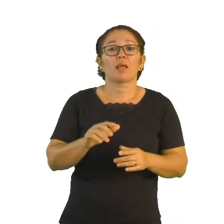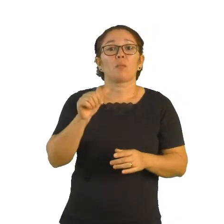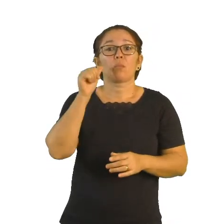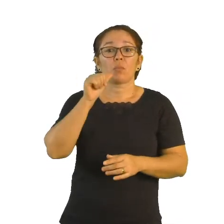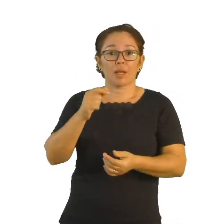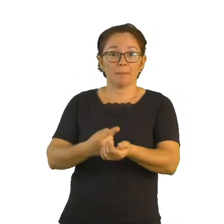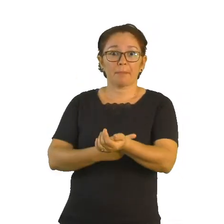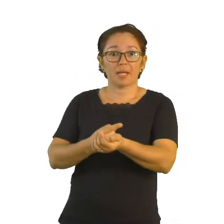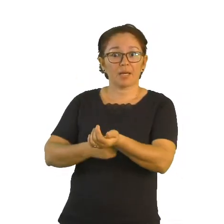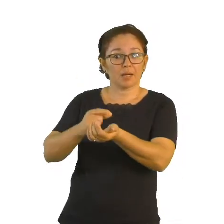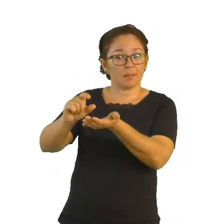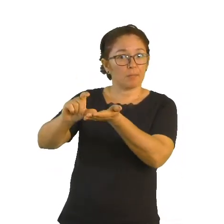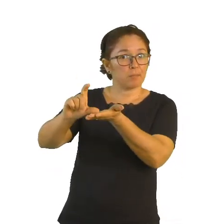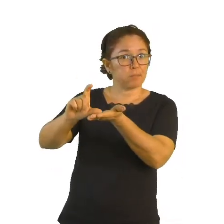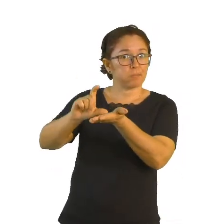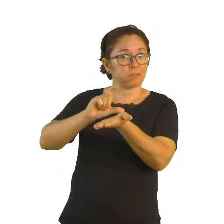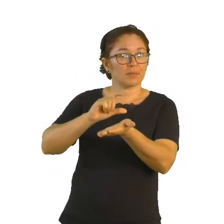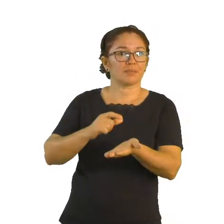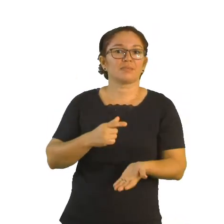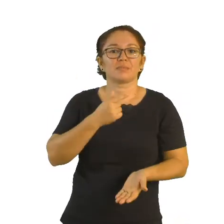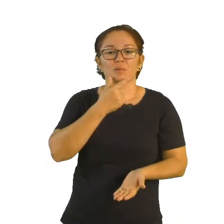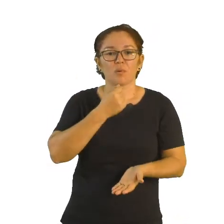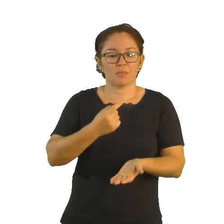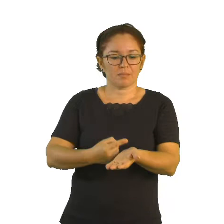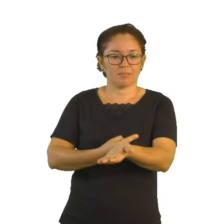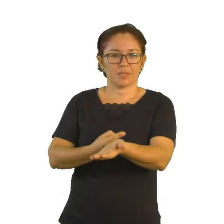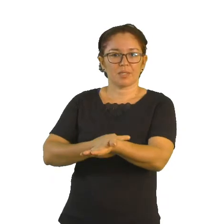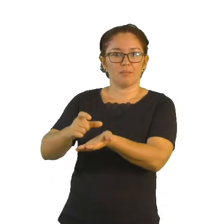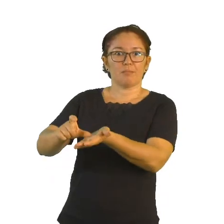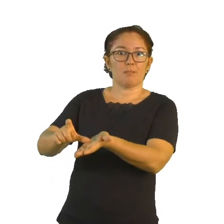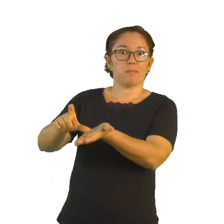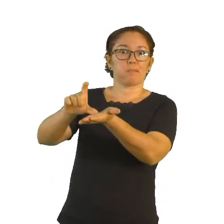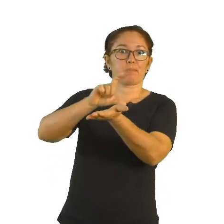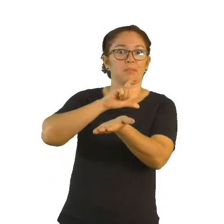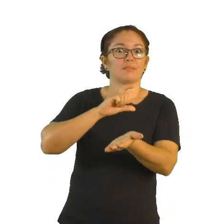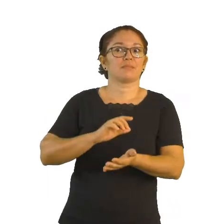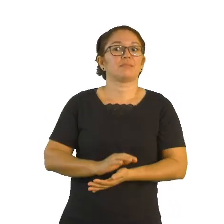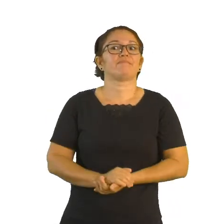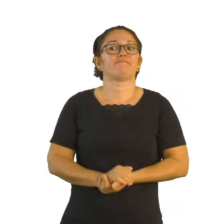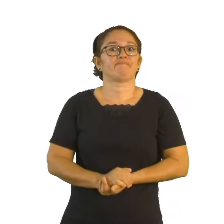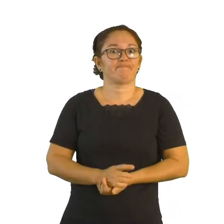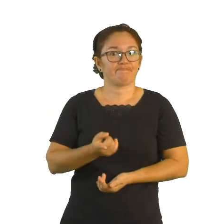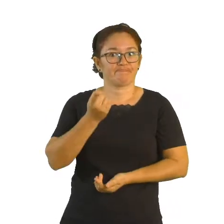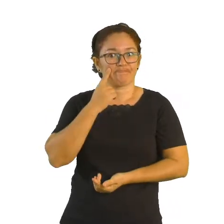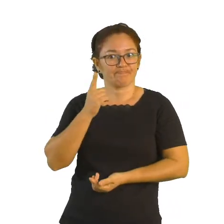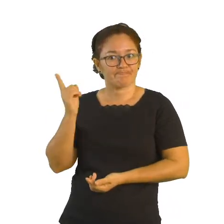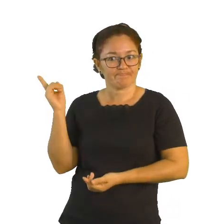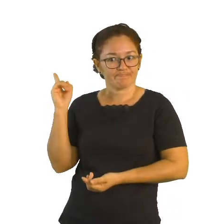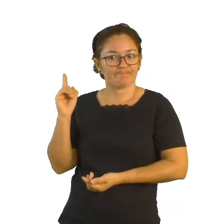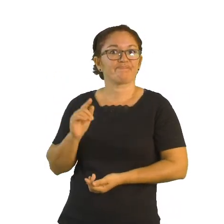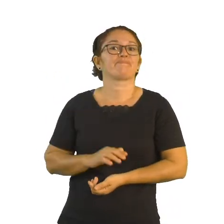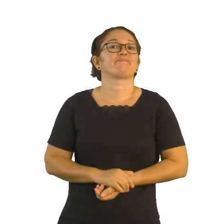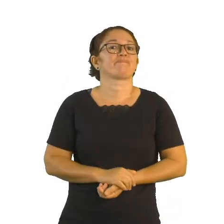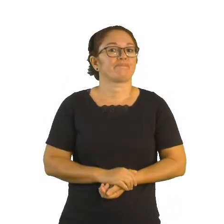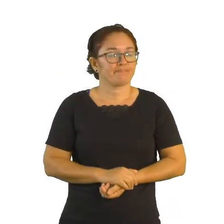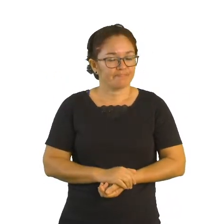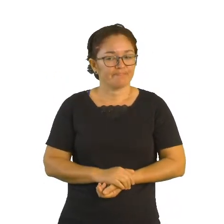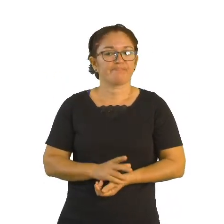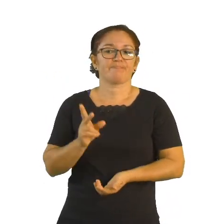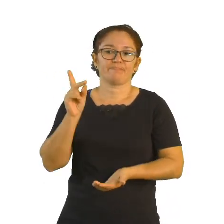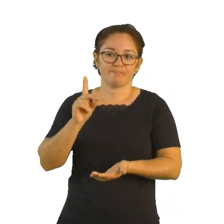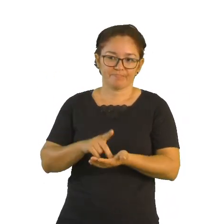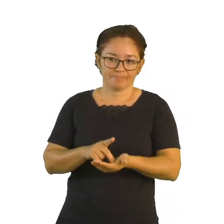Apontem quais grupos de pessoas têm a maior média de renda no Brasil e quais têm as